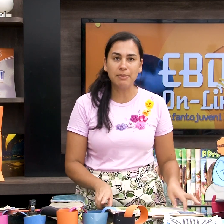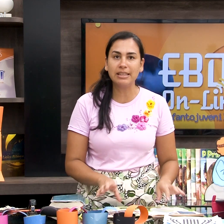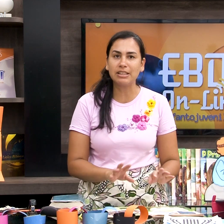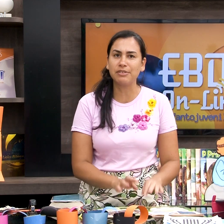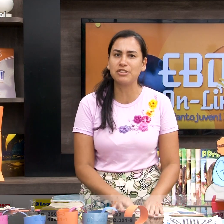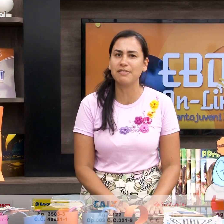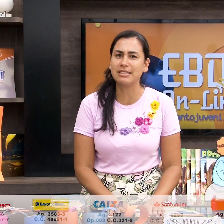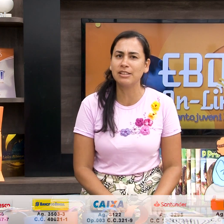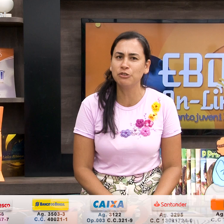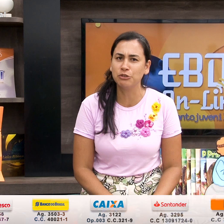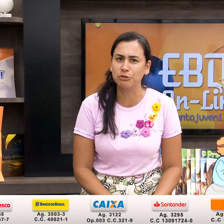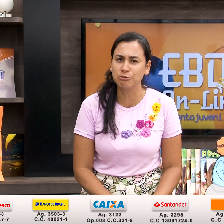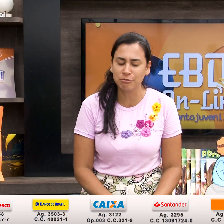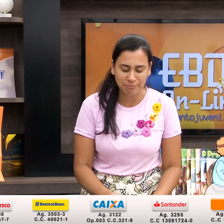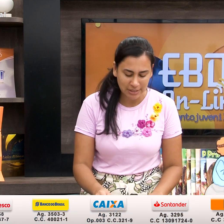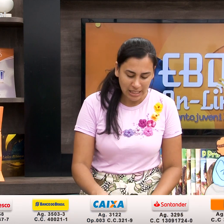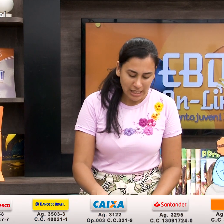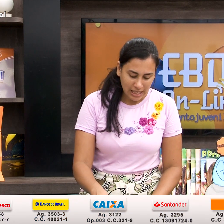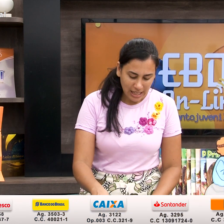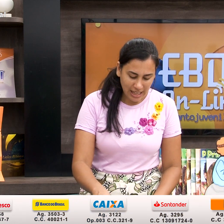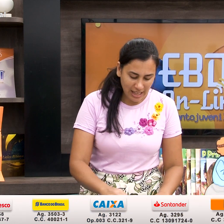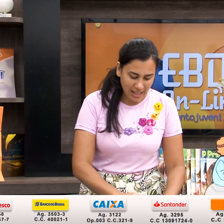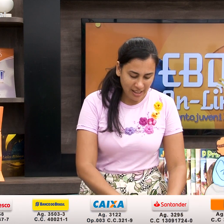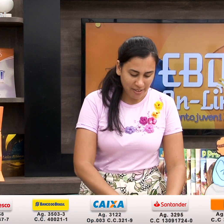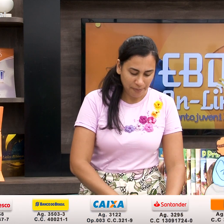lição. Semana que vem já vai ser ano novo.